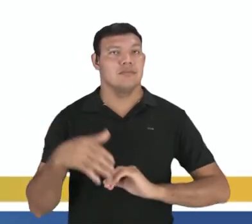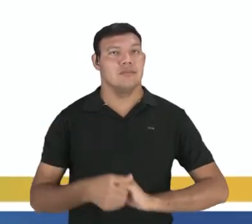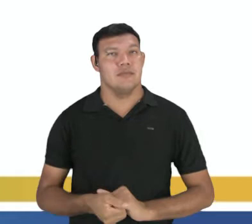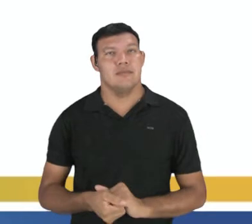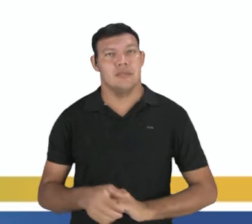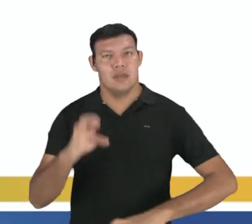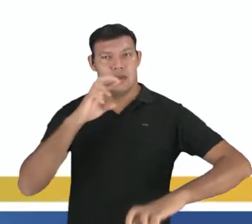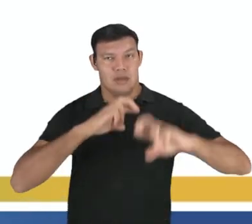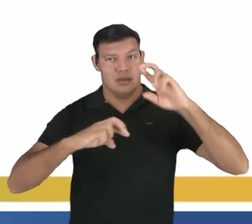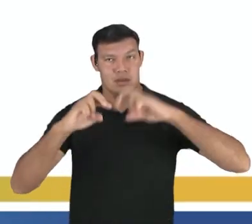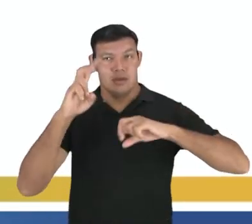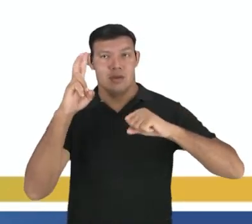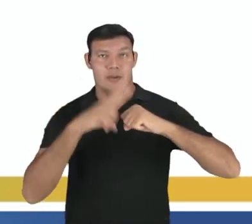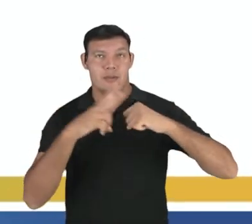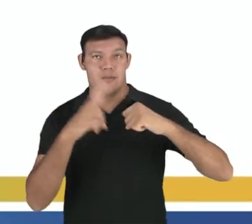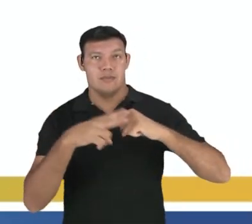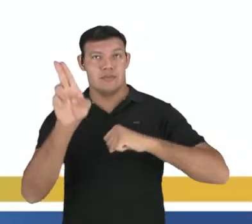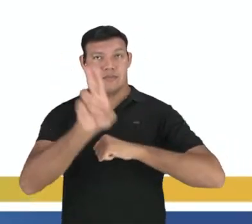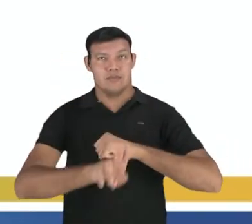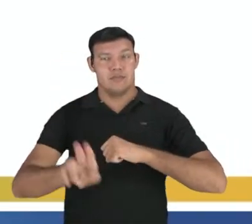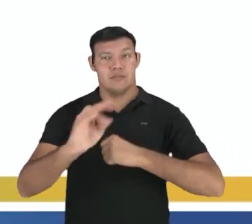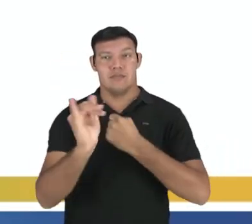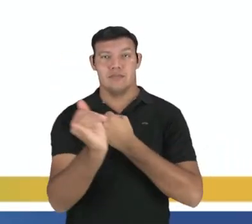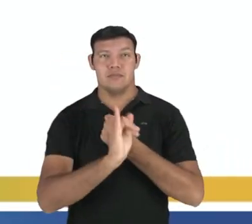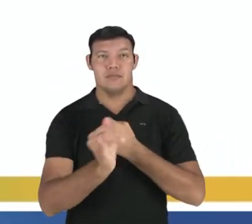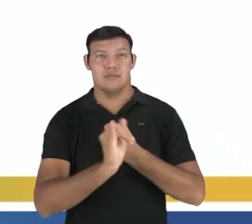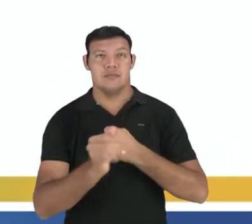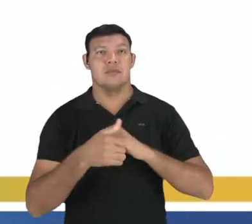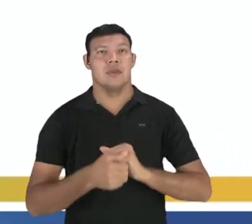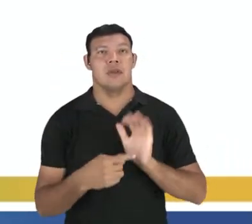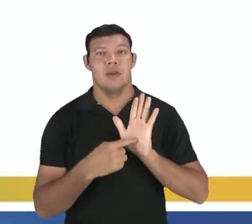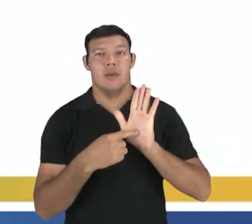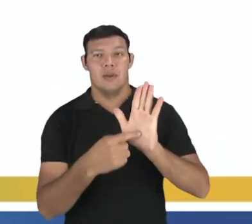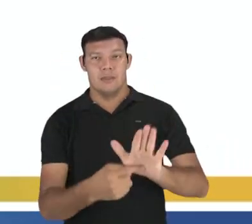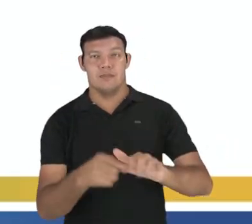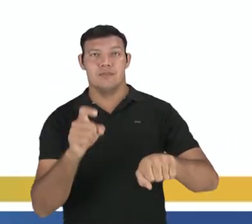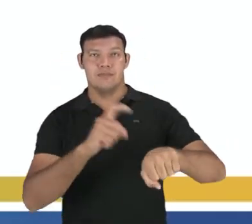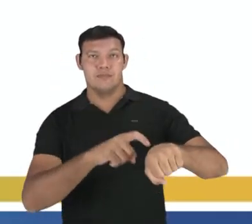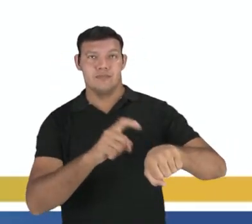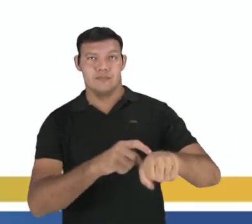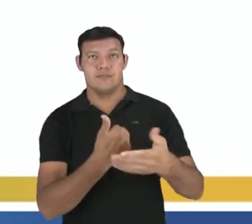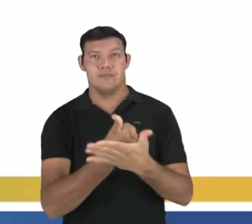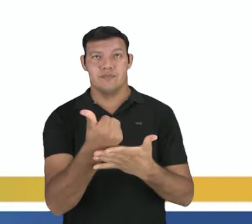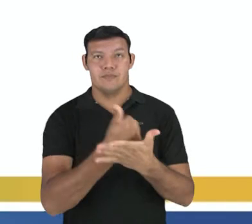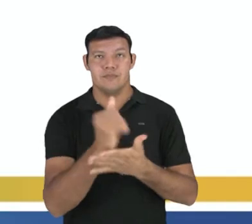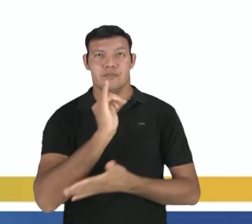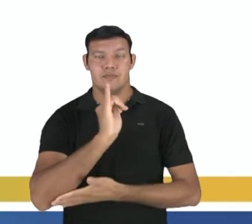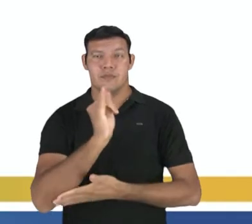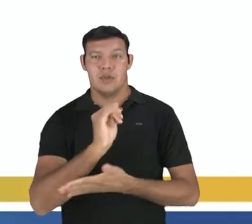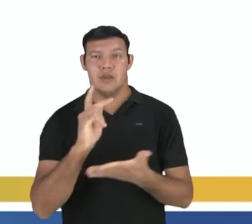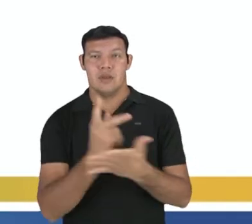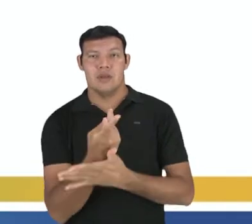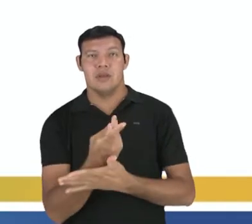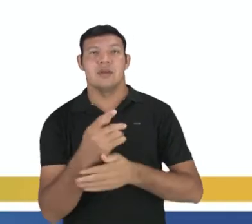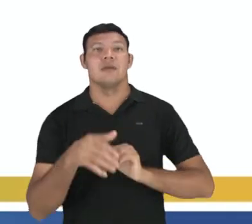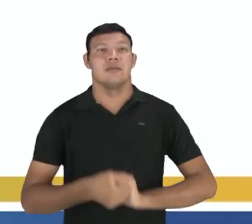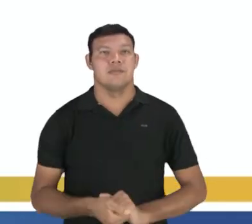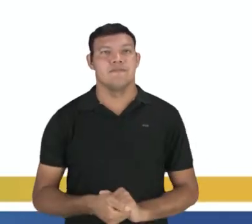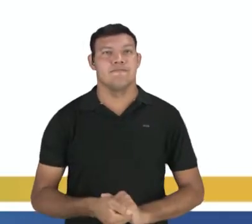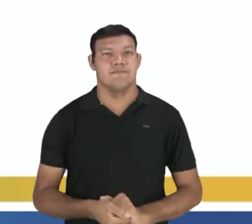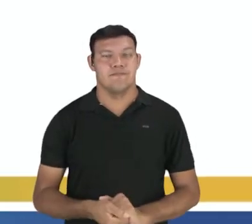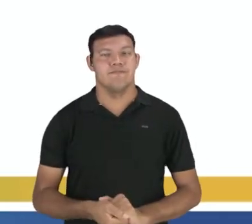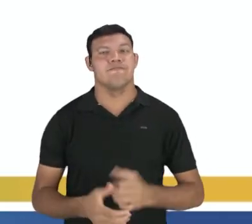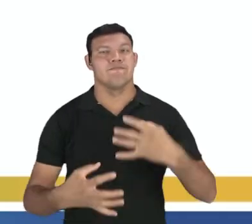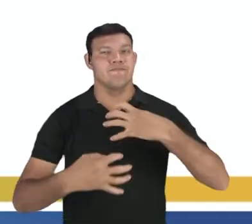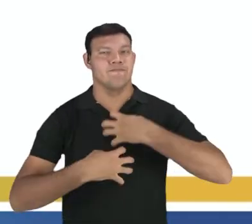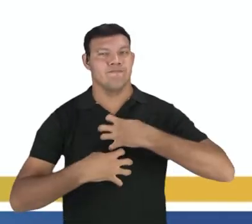Importante. Observem que os verbos que são usados na crônica vão indicando o tempo em que as ações narradas ocorrem e